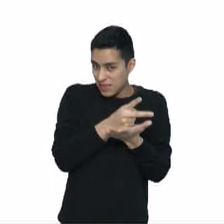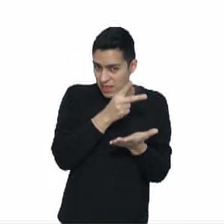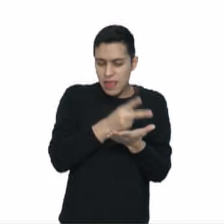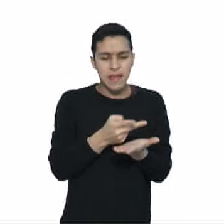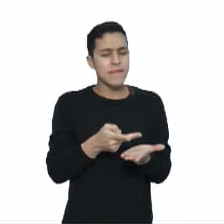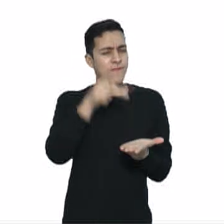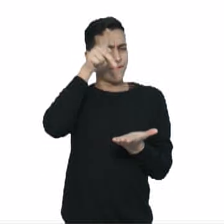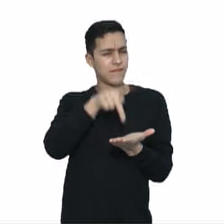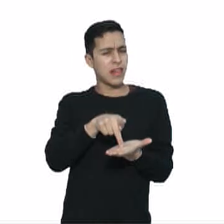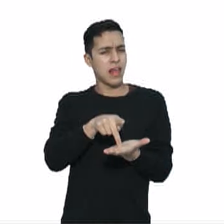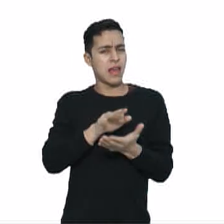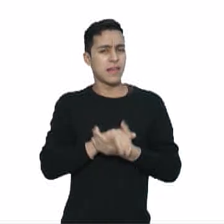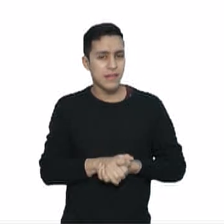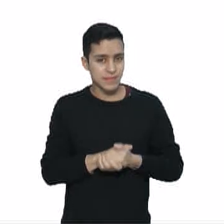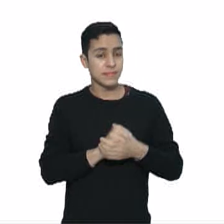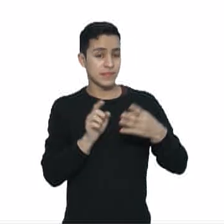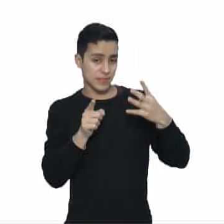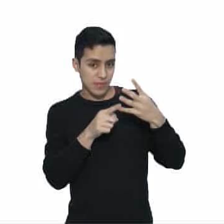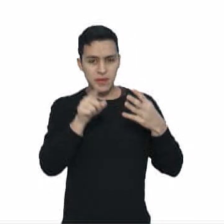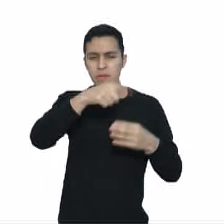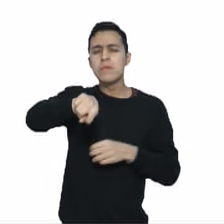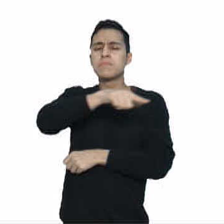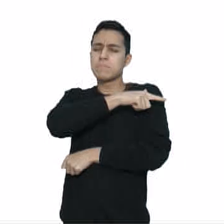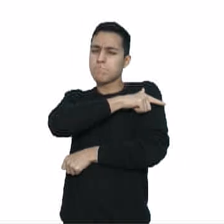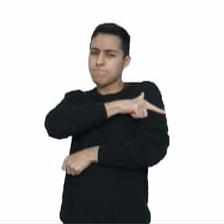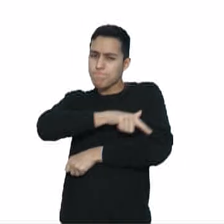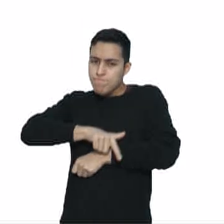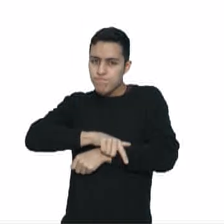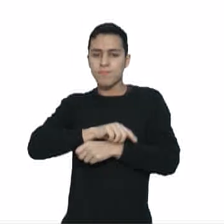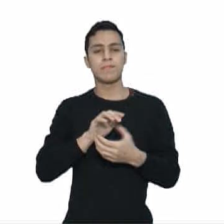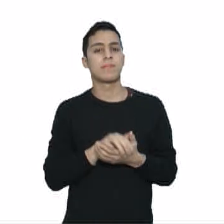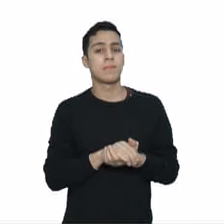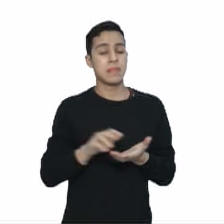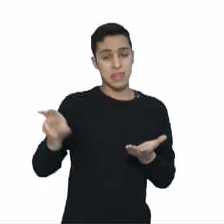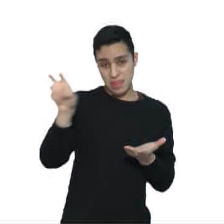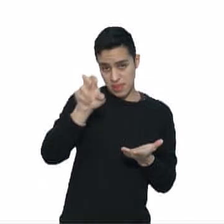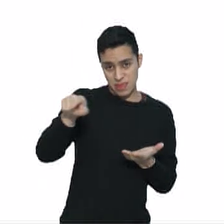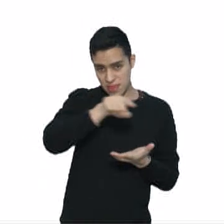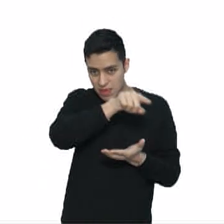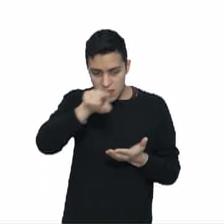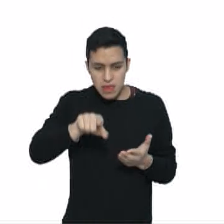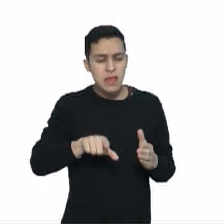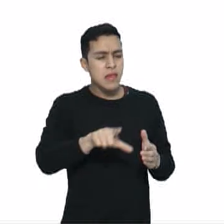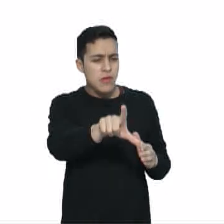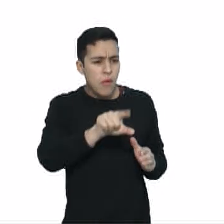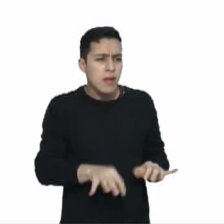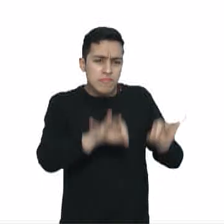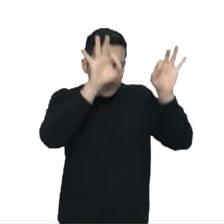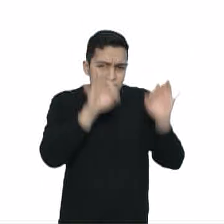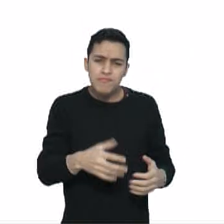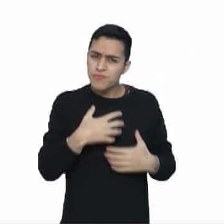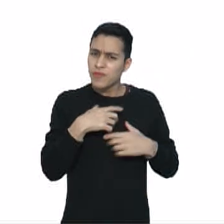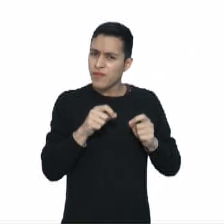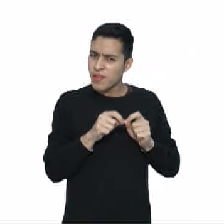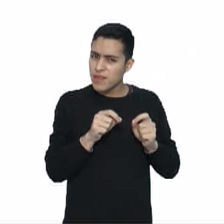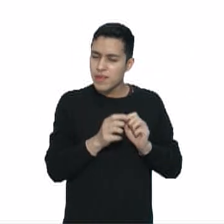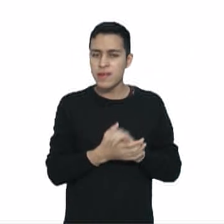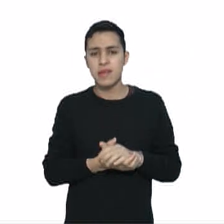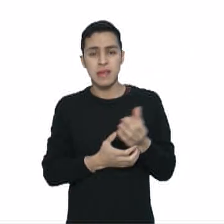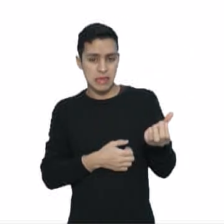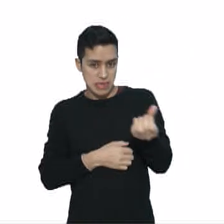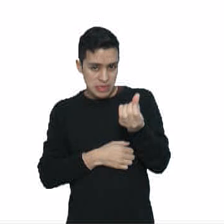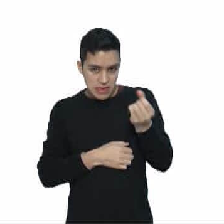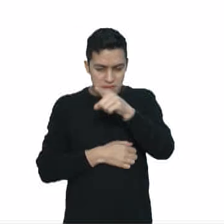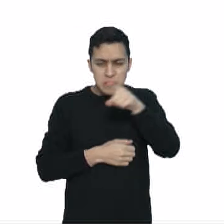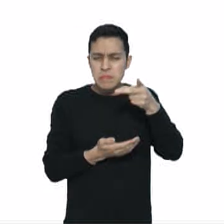verdade. 4, tenha boas maneiras. 5, escolha o certo a fazer. 6, seja